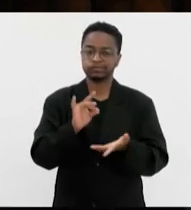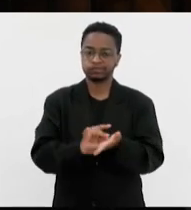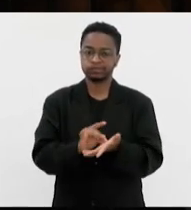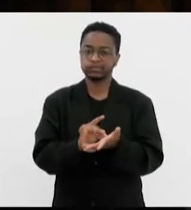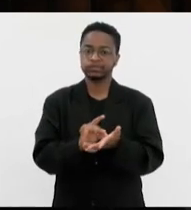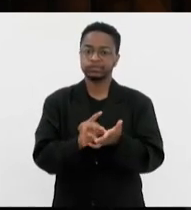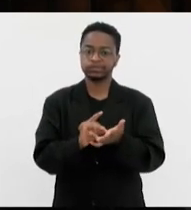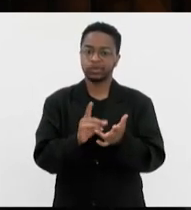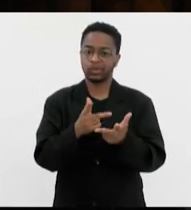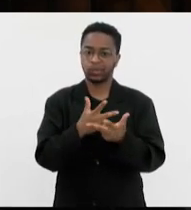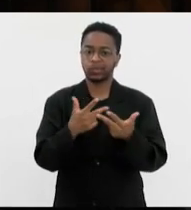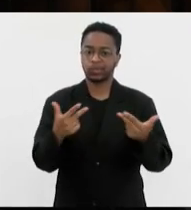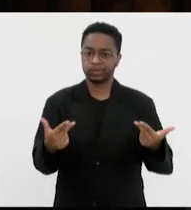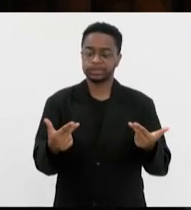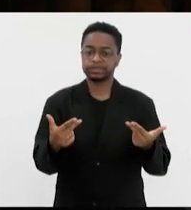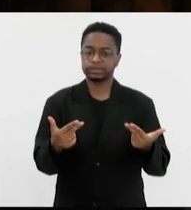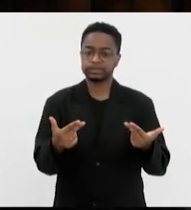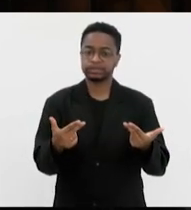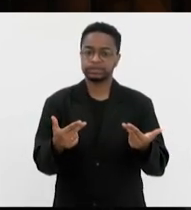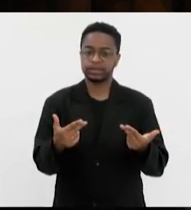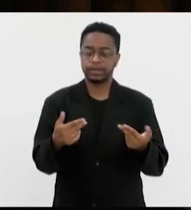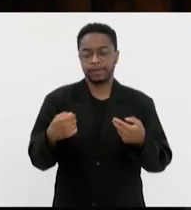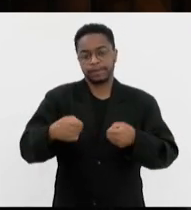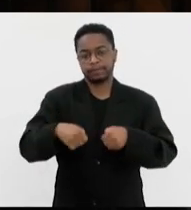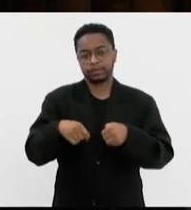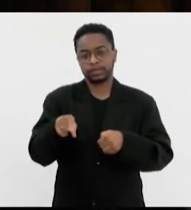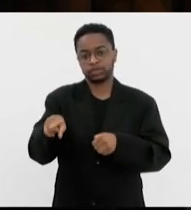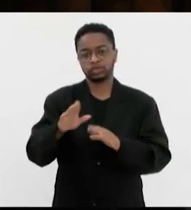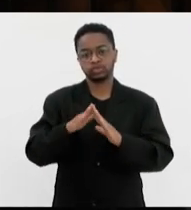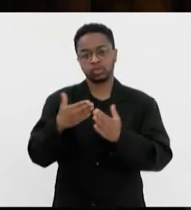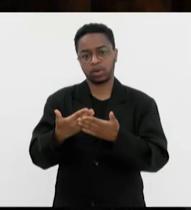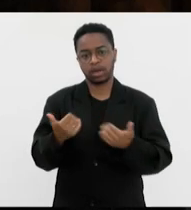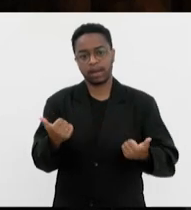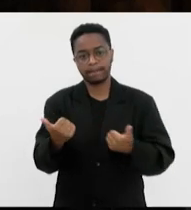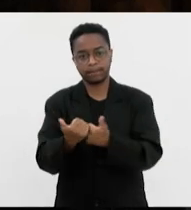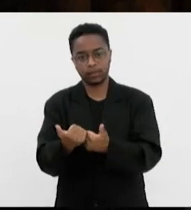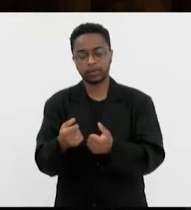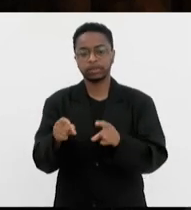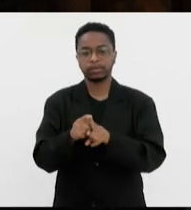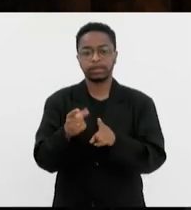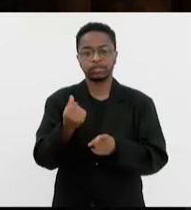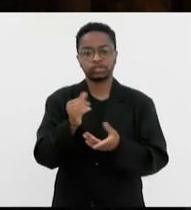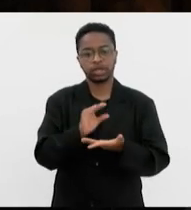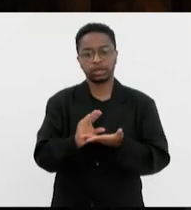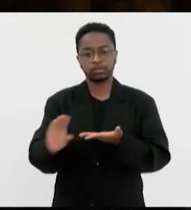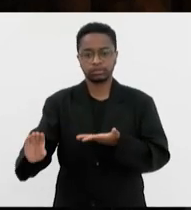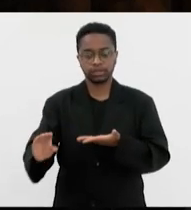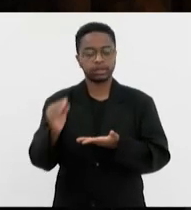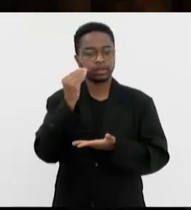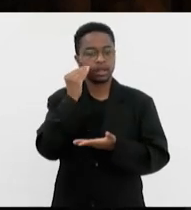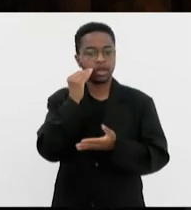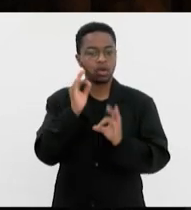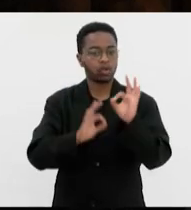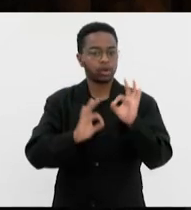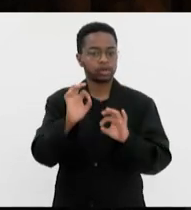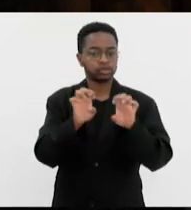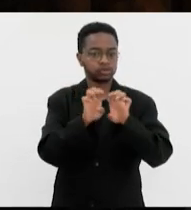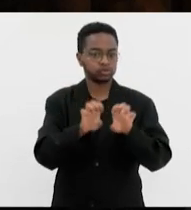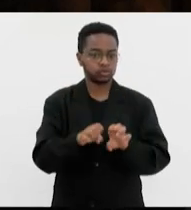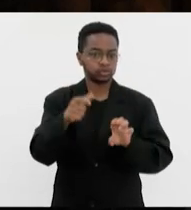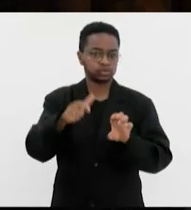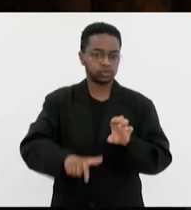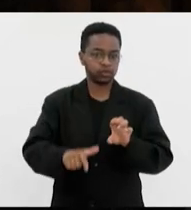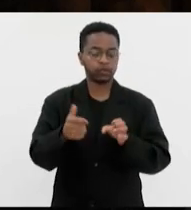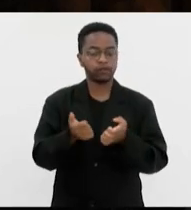realmente faz com que seja necessário que a escola receba apoio, uma cota extra para se reestruturar para garantir o